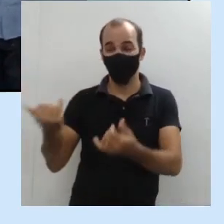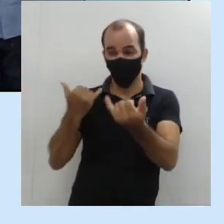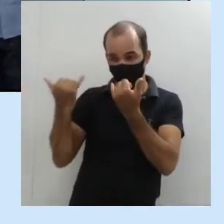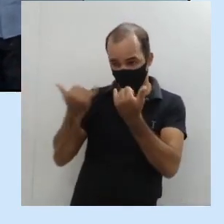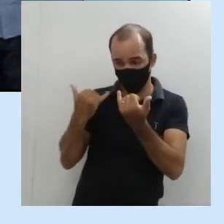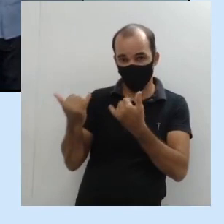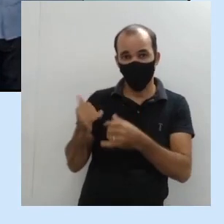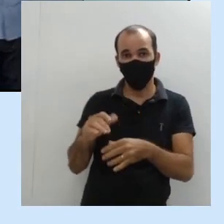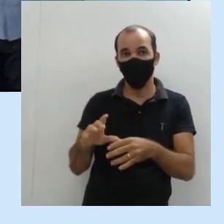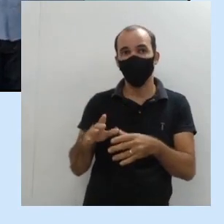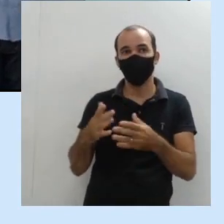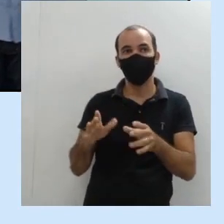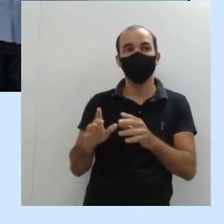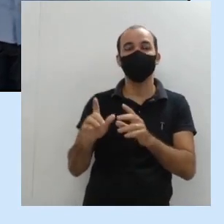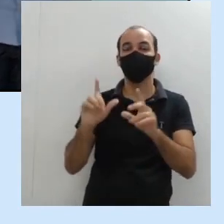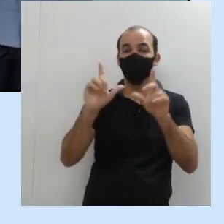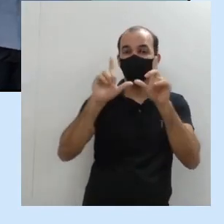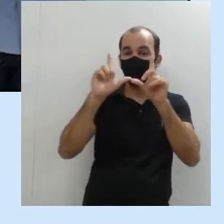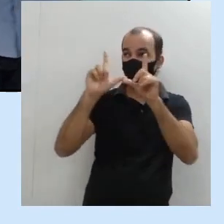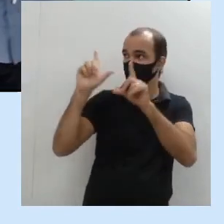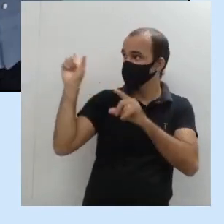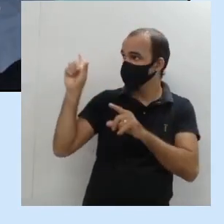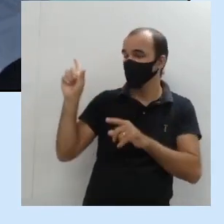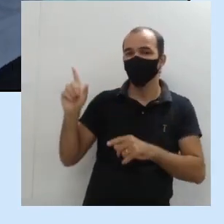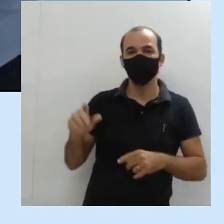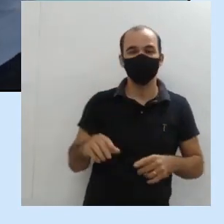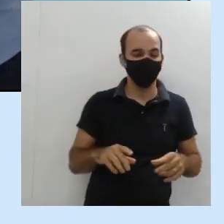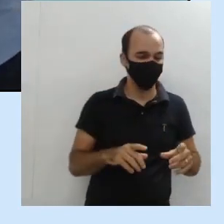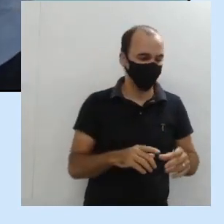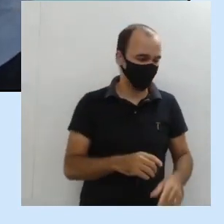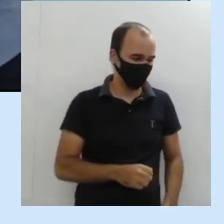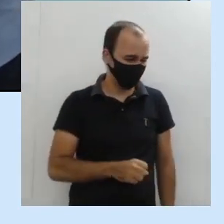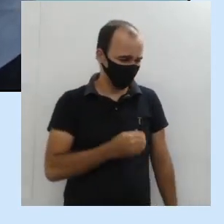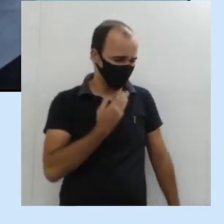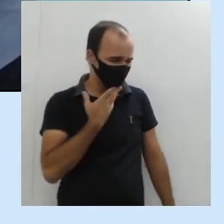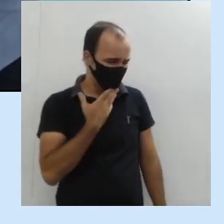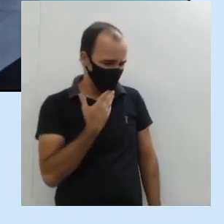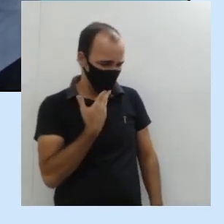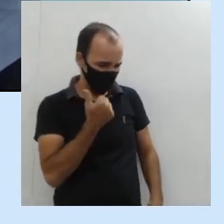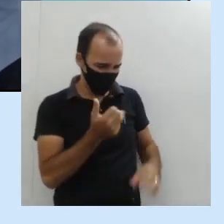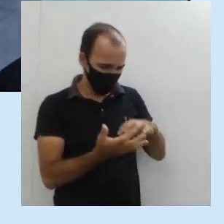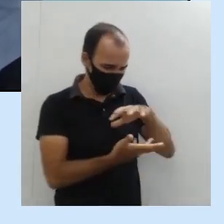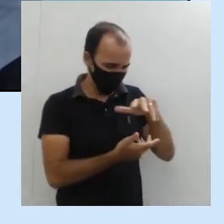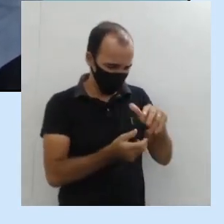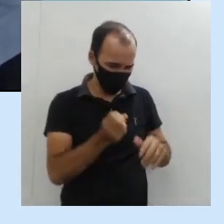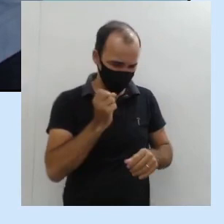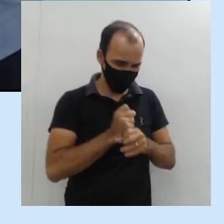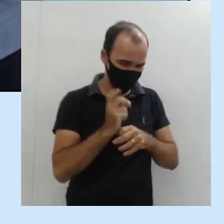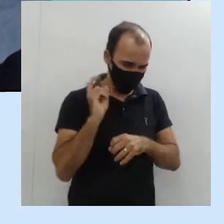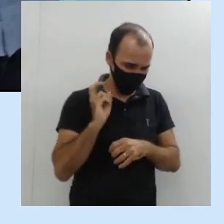rádio? E ele pergunta, como pode aguentar